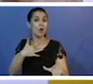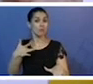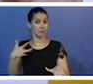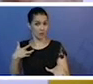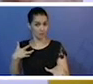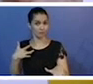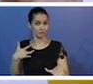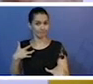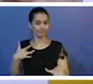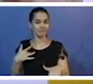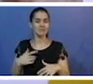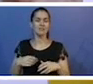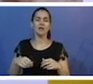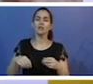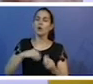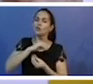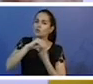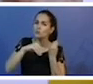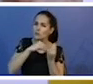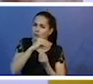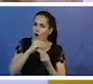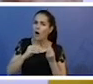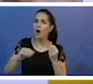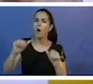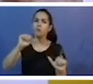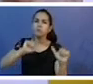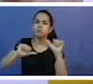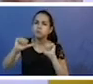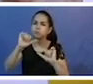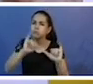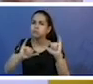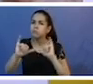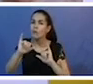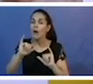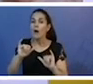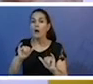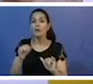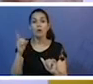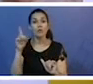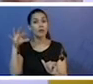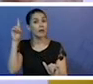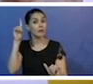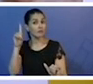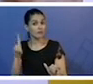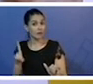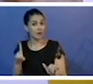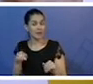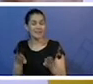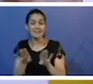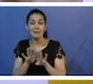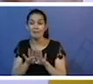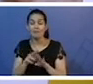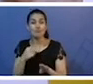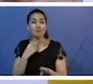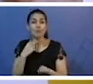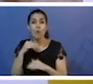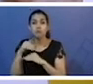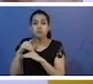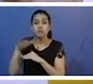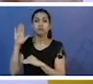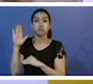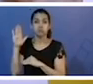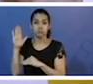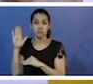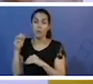dessa substância para que ela não fique em deficiência ou também não fique em excesso. Então, o organismo trabalha